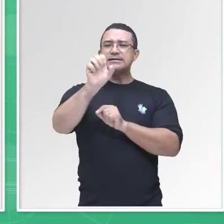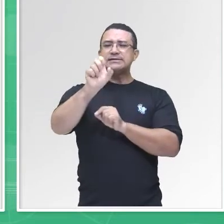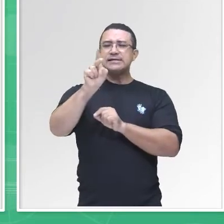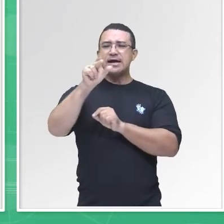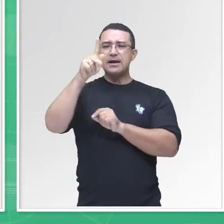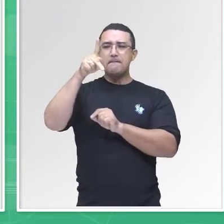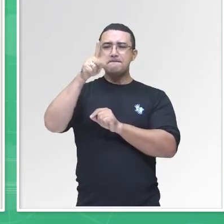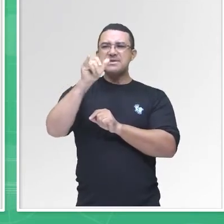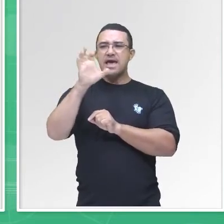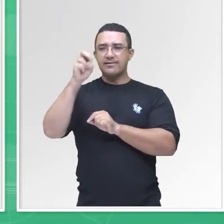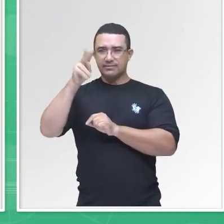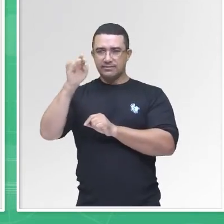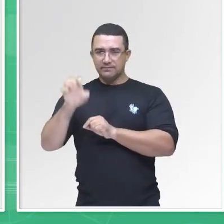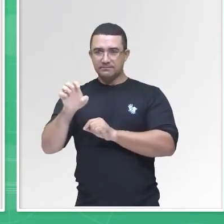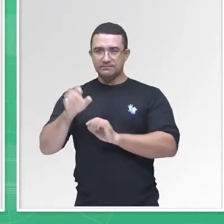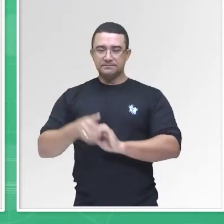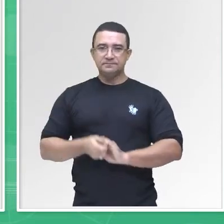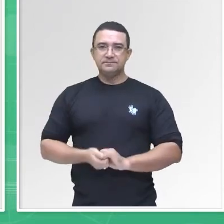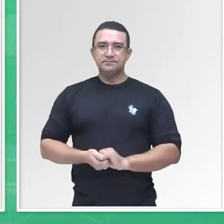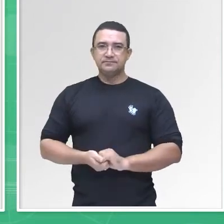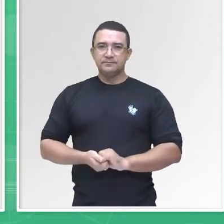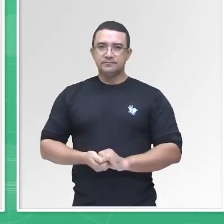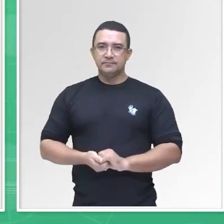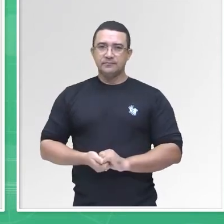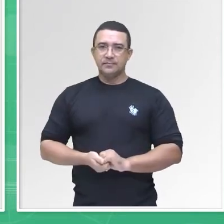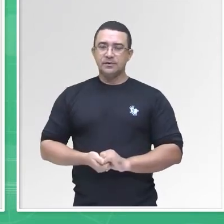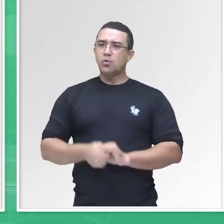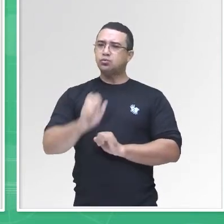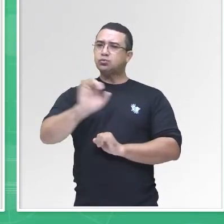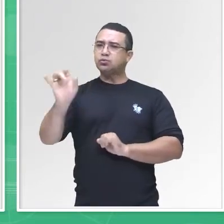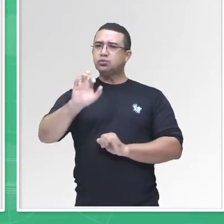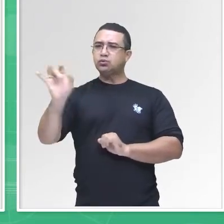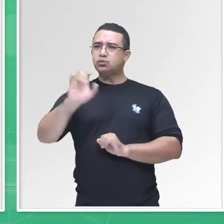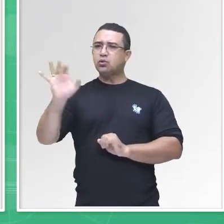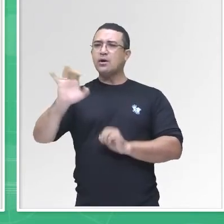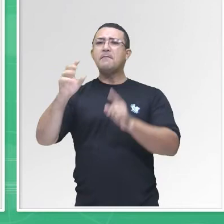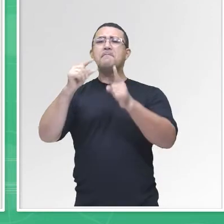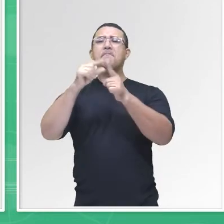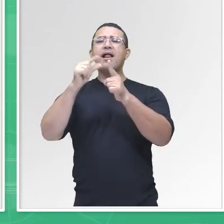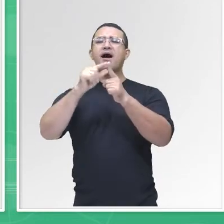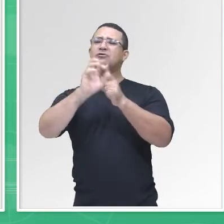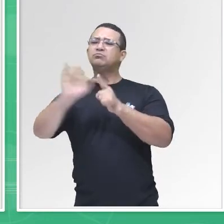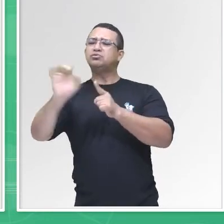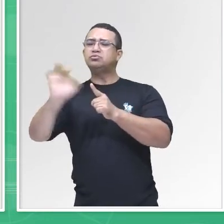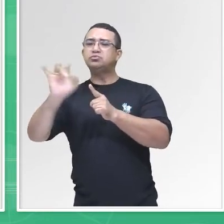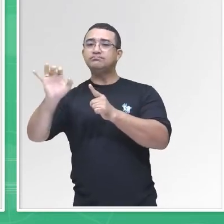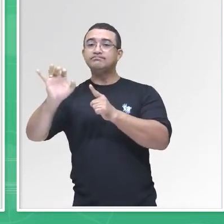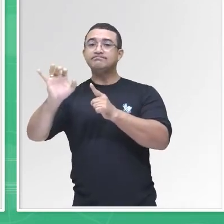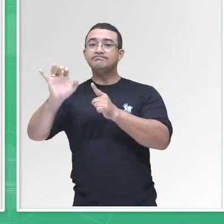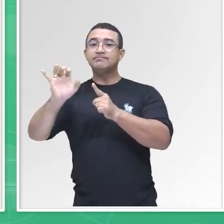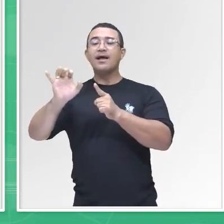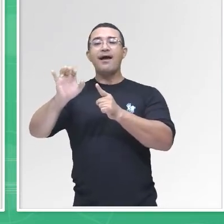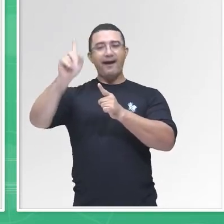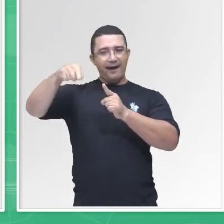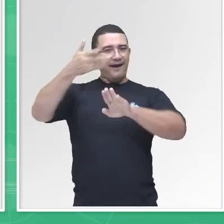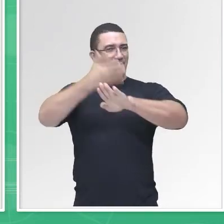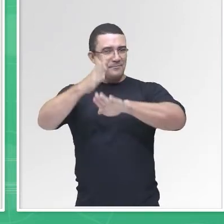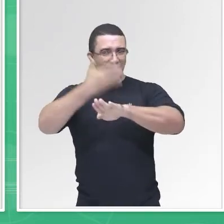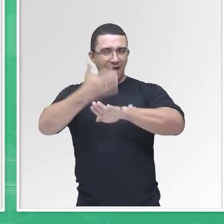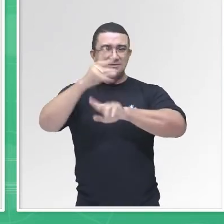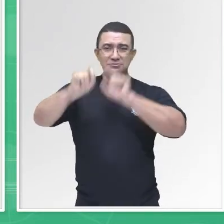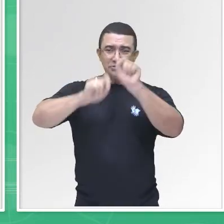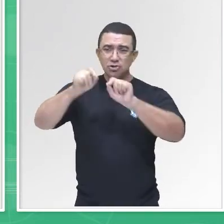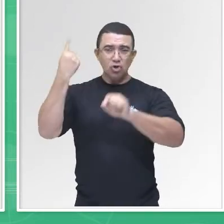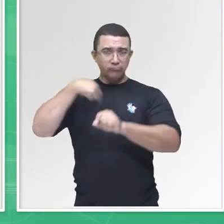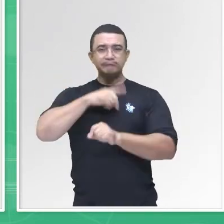bem. Vamos adiante aqui? Deletreando as palavras. O que é deletrear aqui, professor? Aqui é uma prática que nós